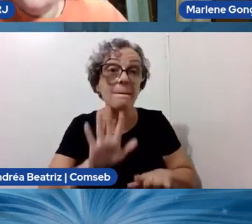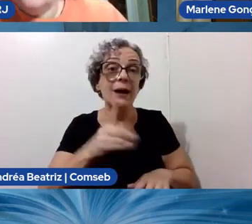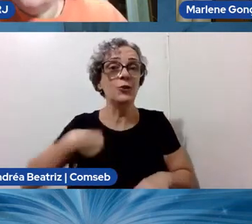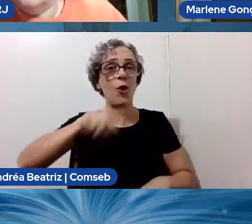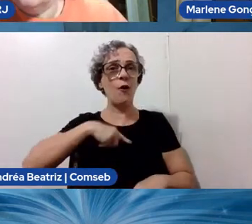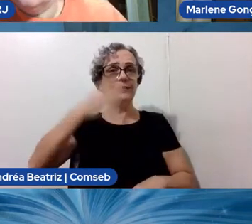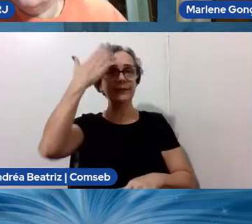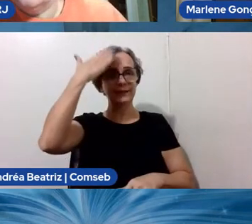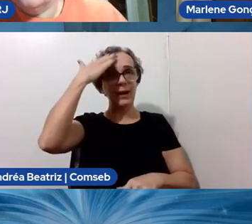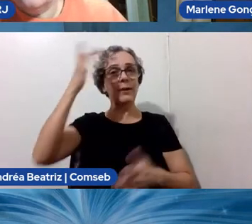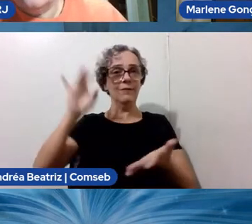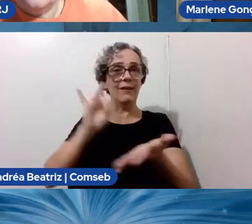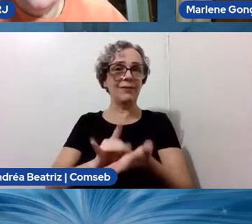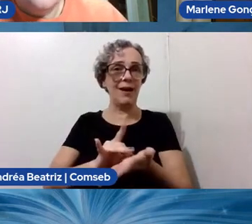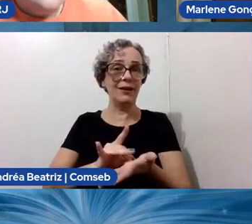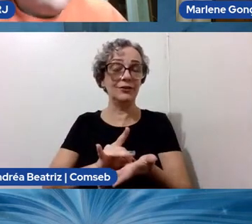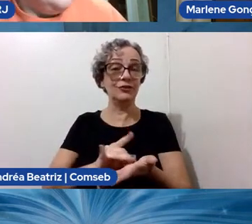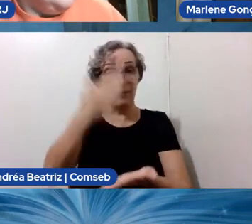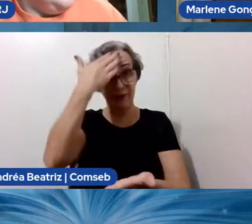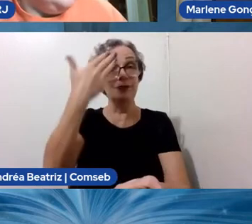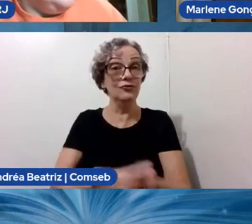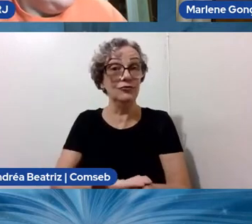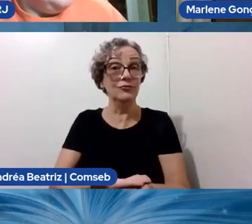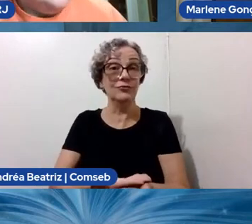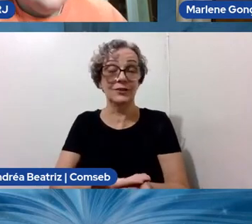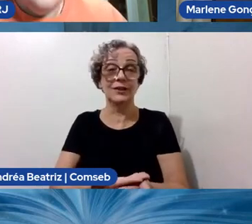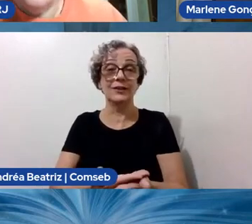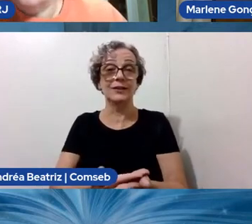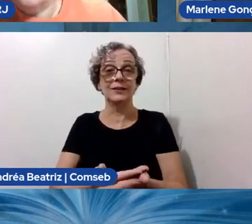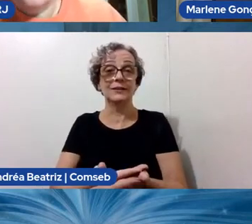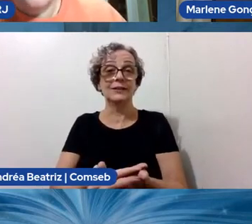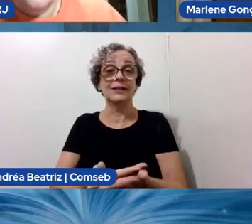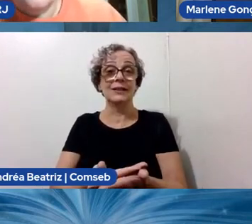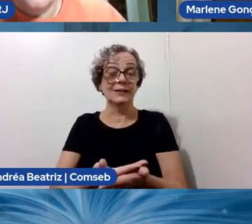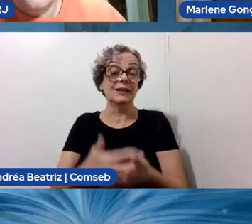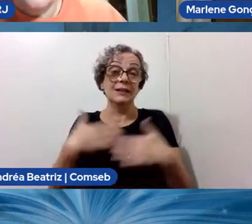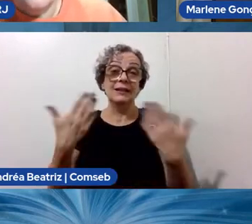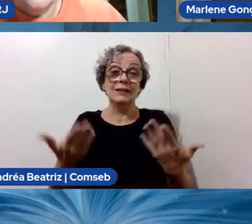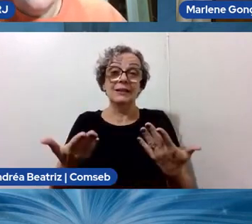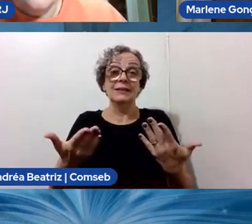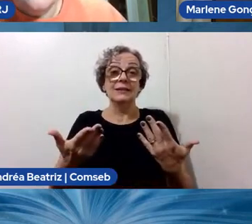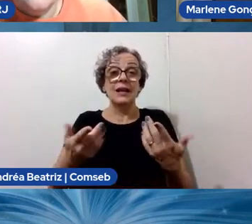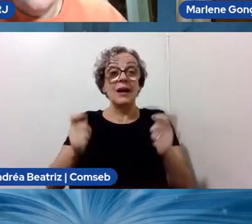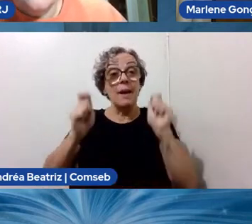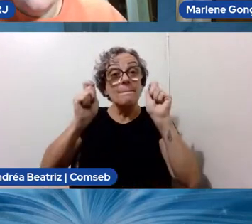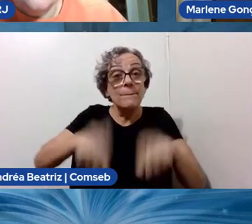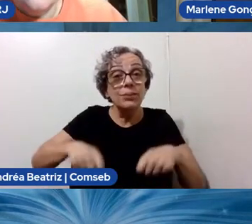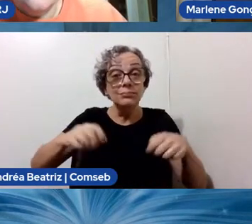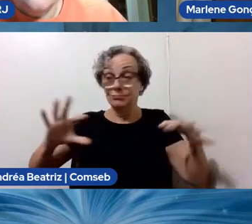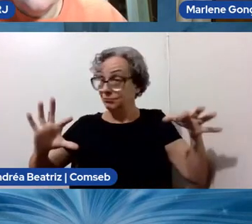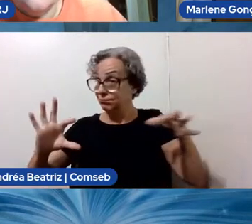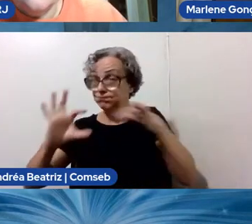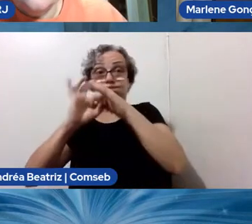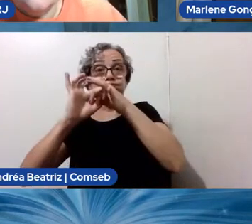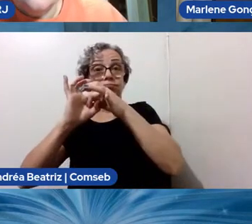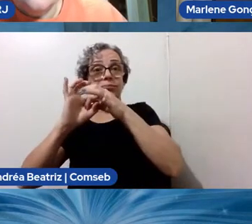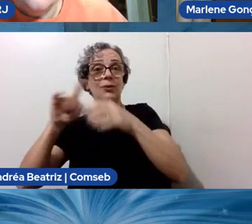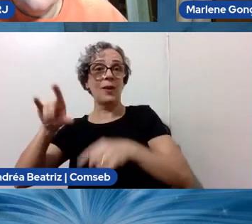cunho particular você acreditar nisso quando você vê que é racional e é compatível com a ciência.